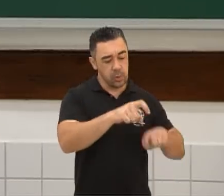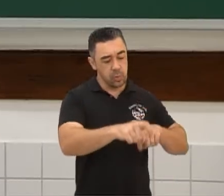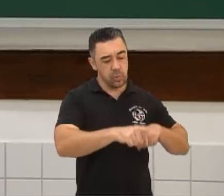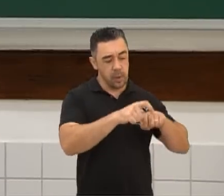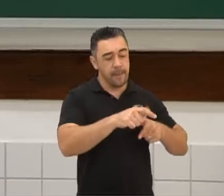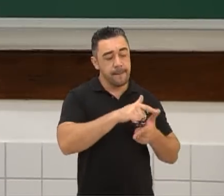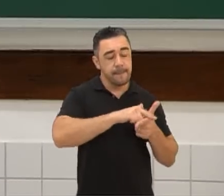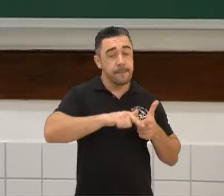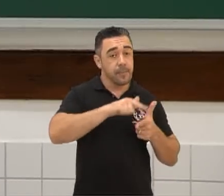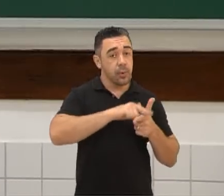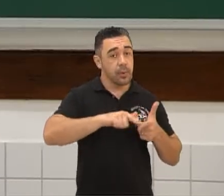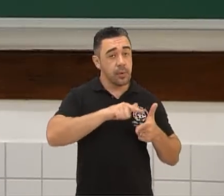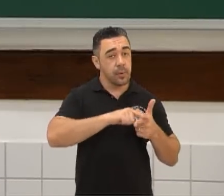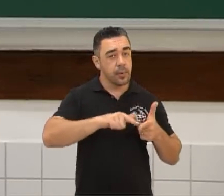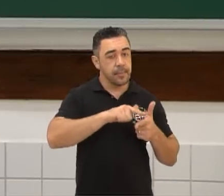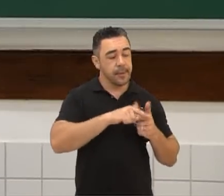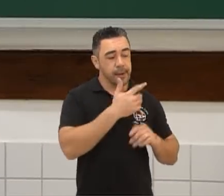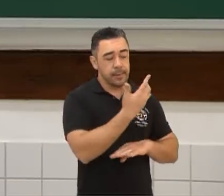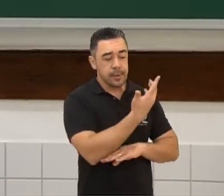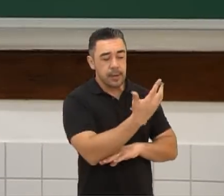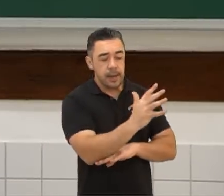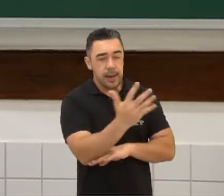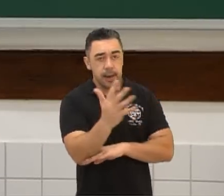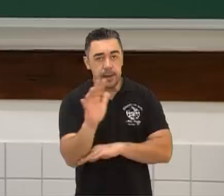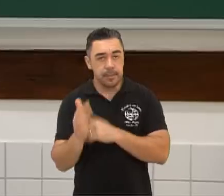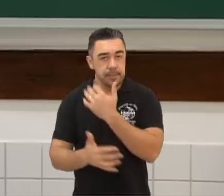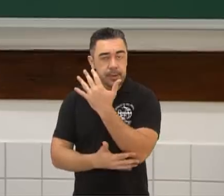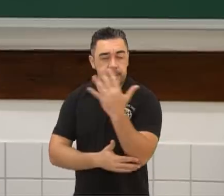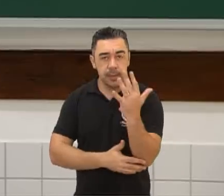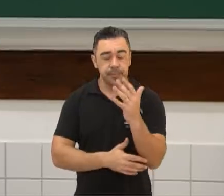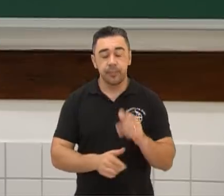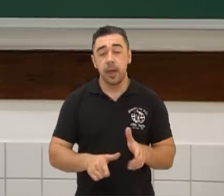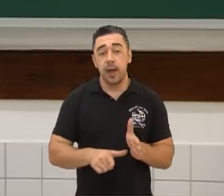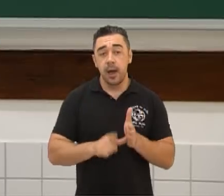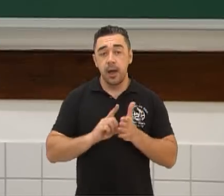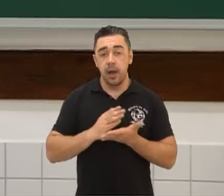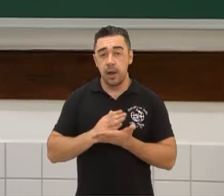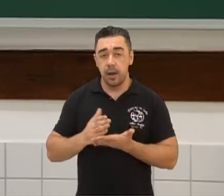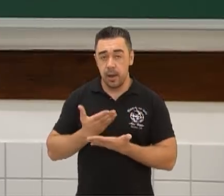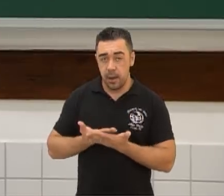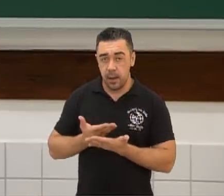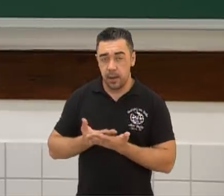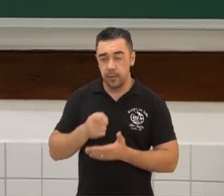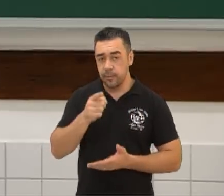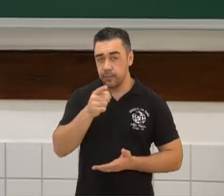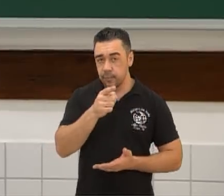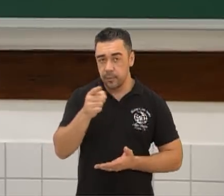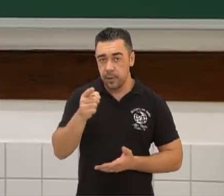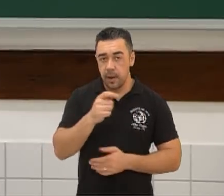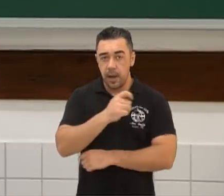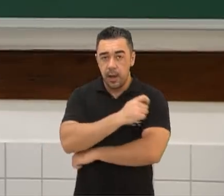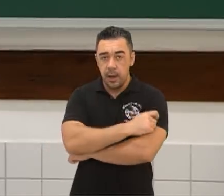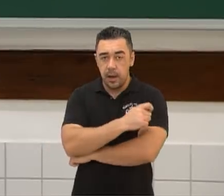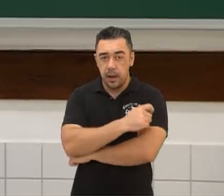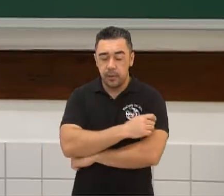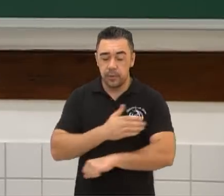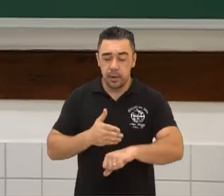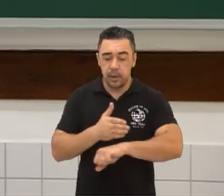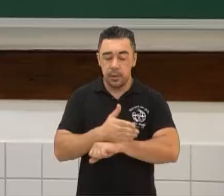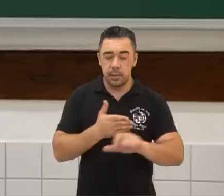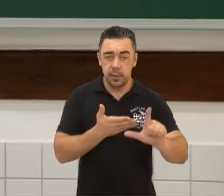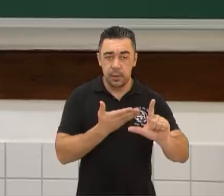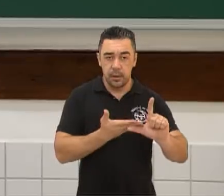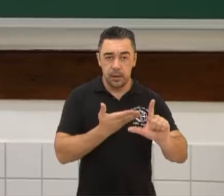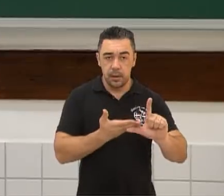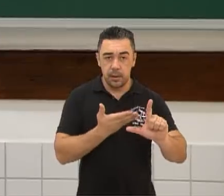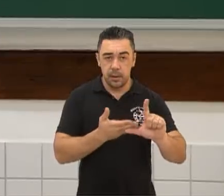ambientais. Mas antes de começar a aula, é importante lembrar que você, estudante que faz as atividades pelo aplicativo Aula Paraná,